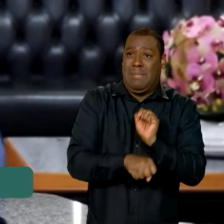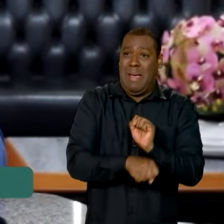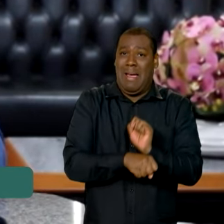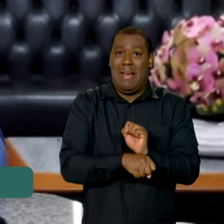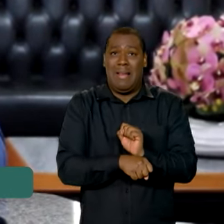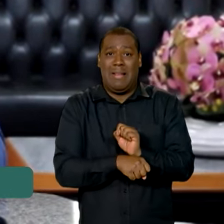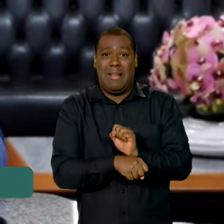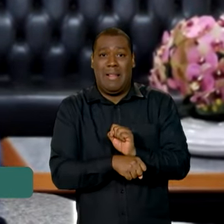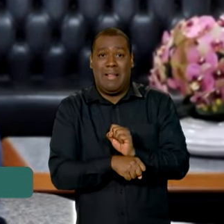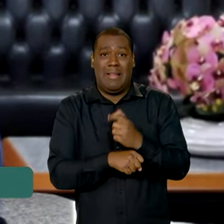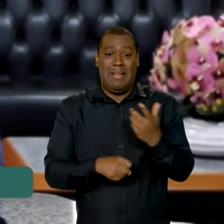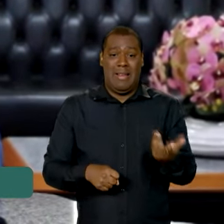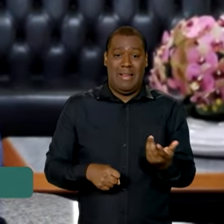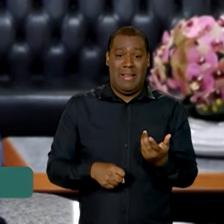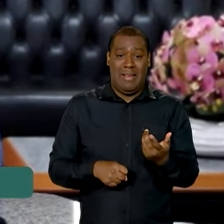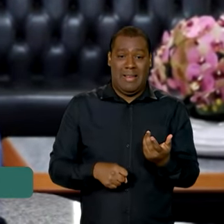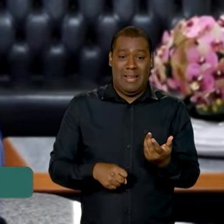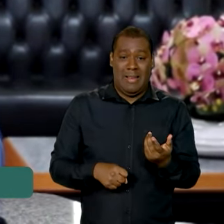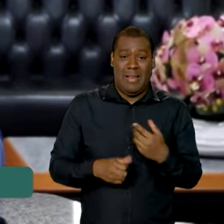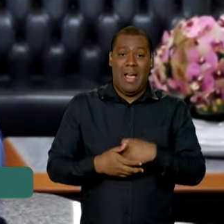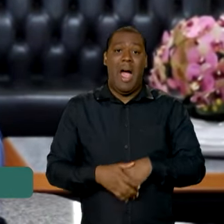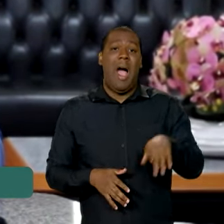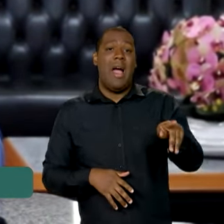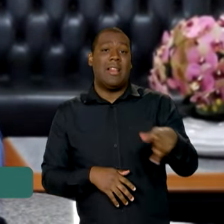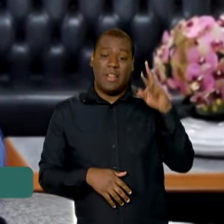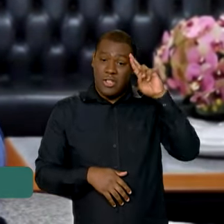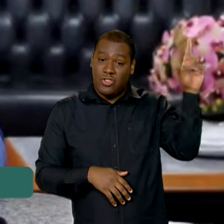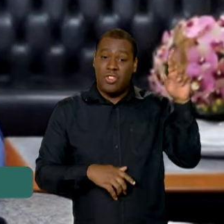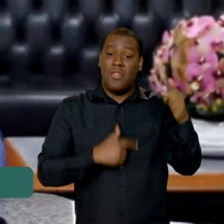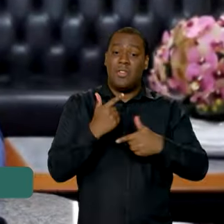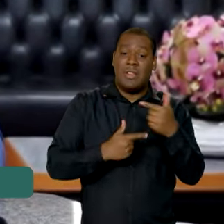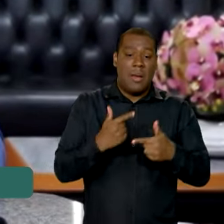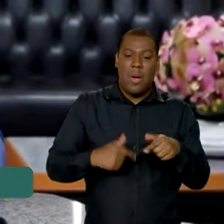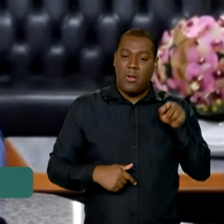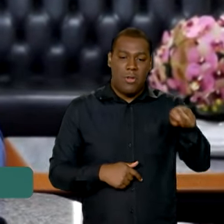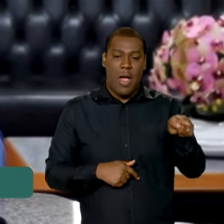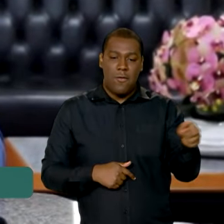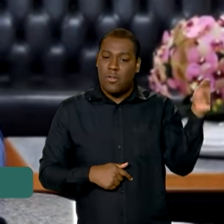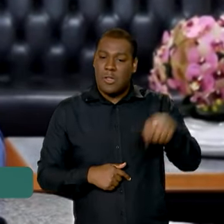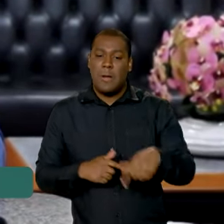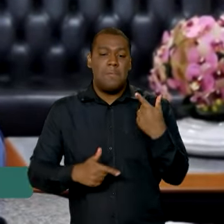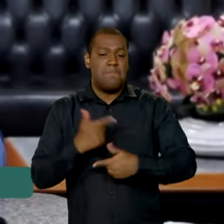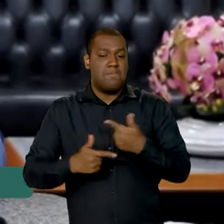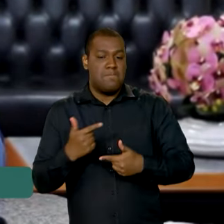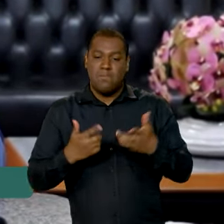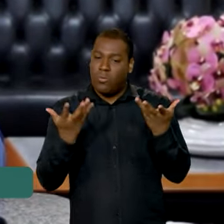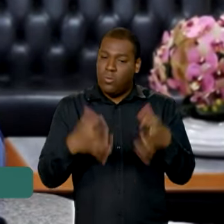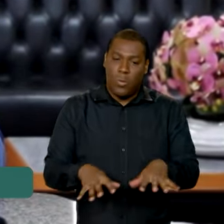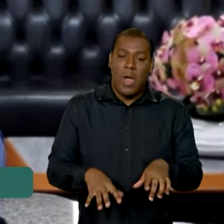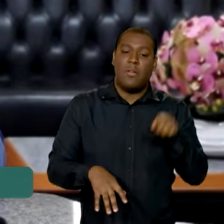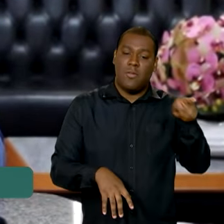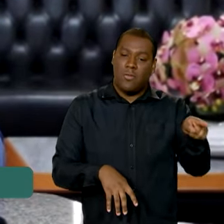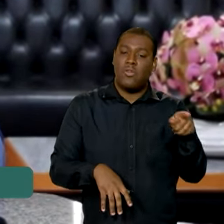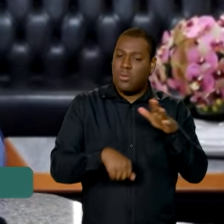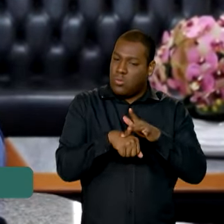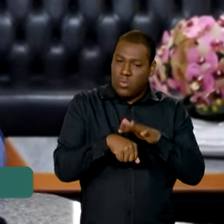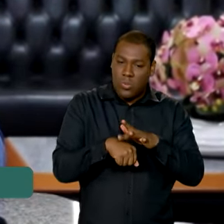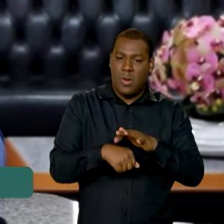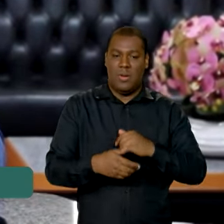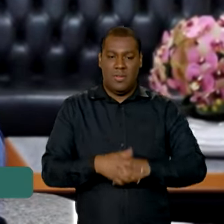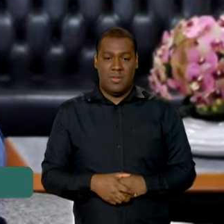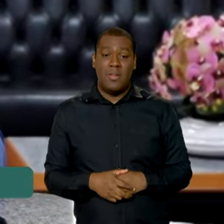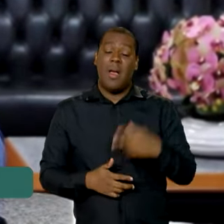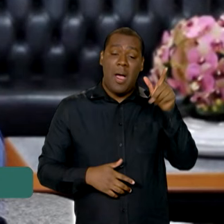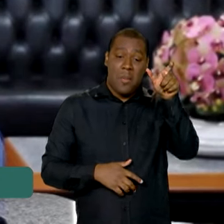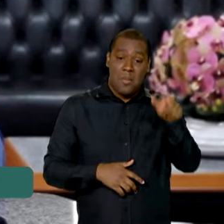E voltavam a trabalhar e o empregador não queria eles lá com doença, com algum tipo de acidente, e era um problema social que a Previdência, que